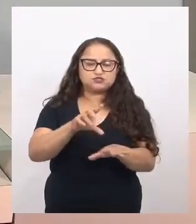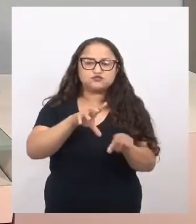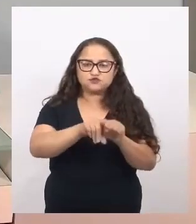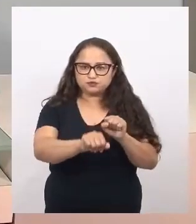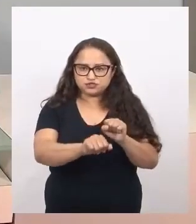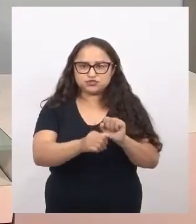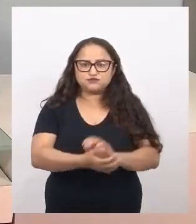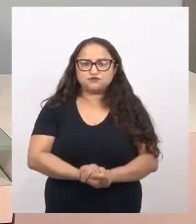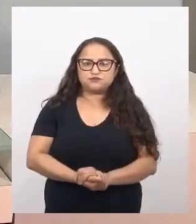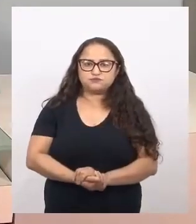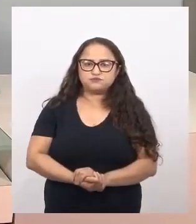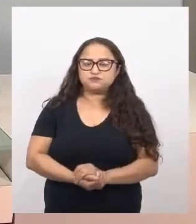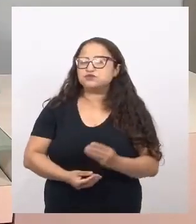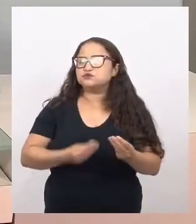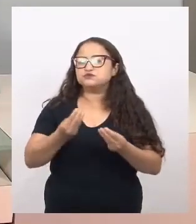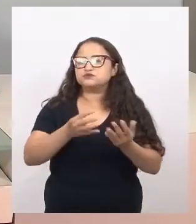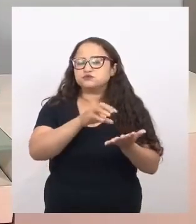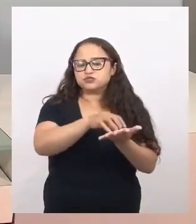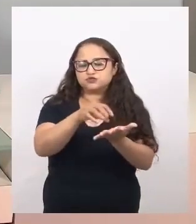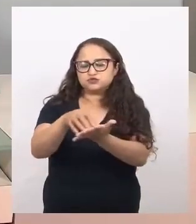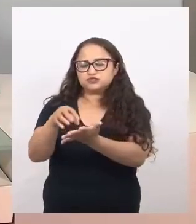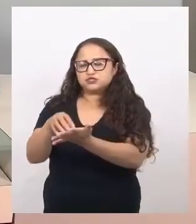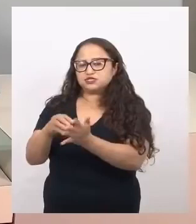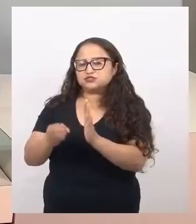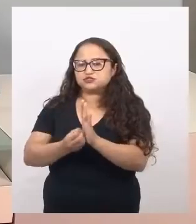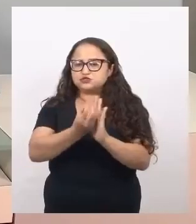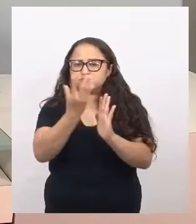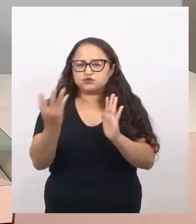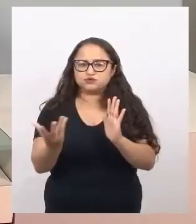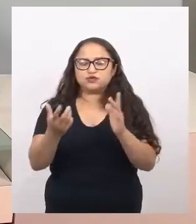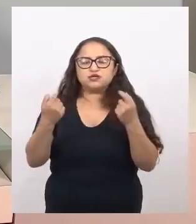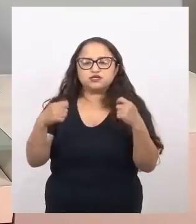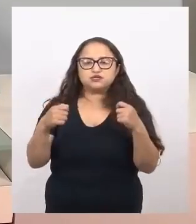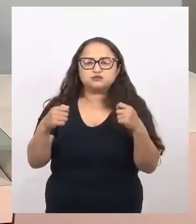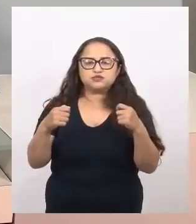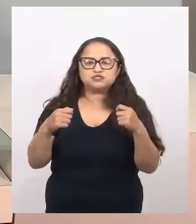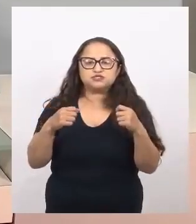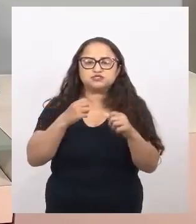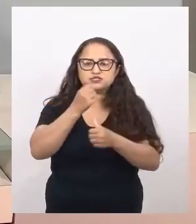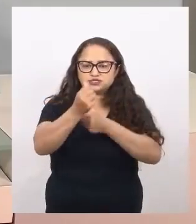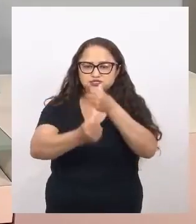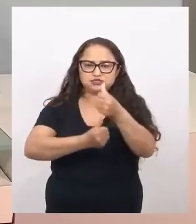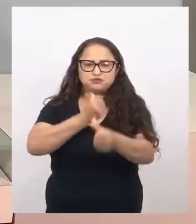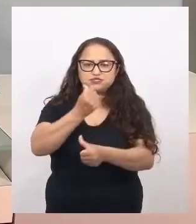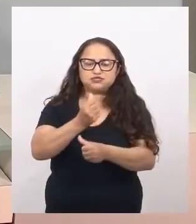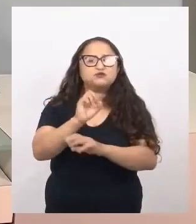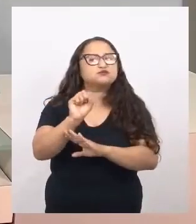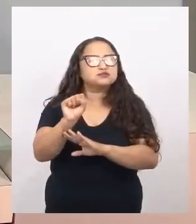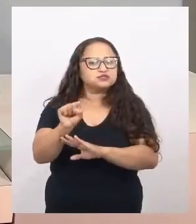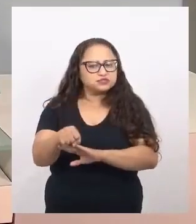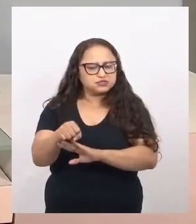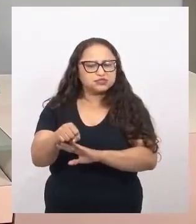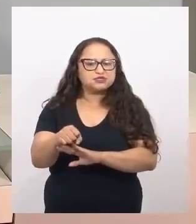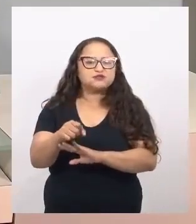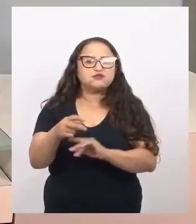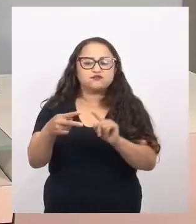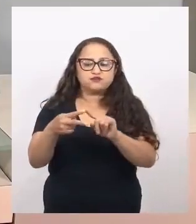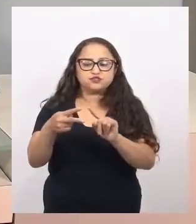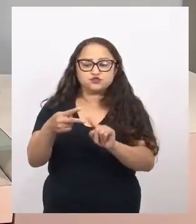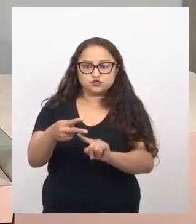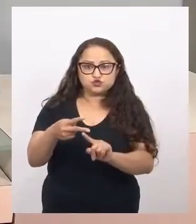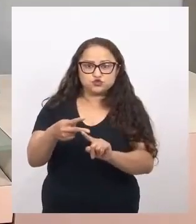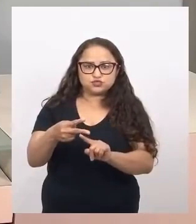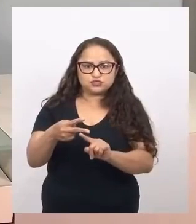itinerário formativo, né, como as unidades curriculares. Ele tem que indicar semestral? Isso, ele faz a manifestação nos 2